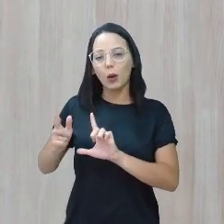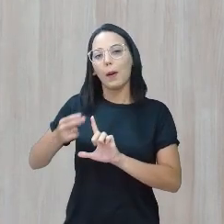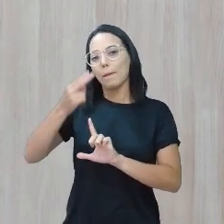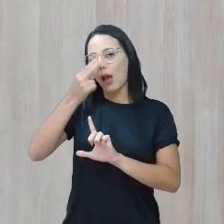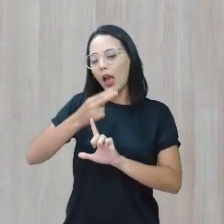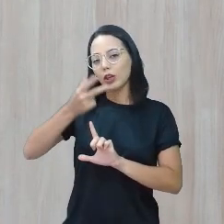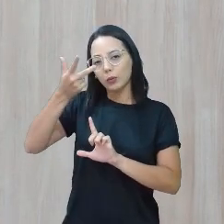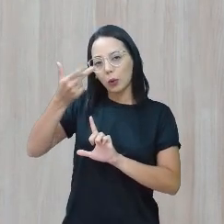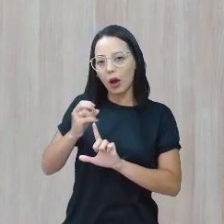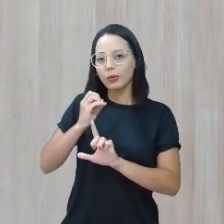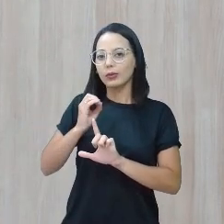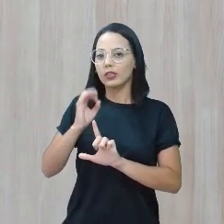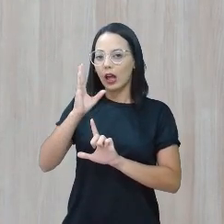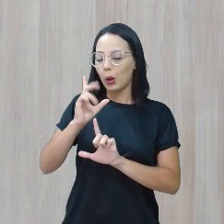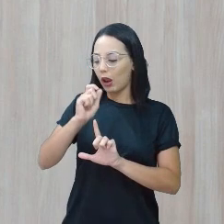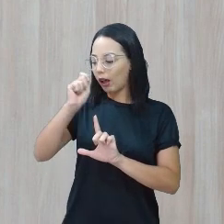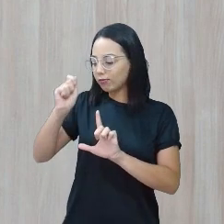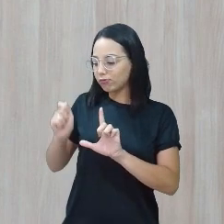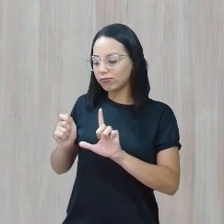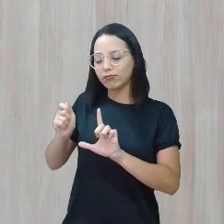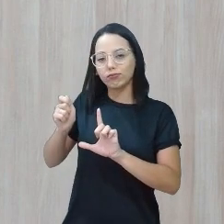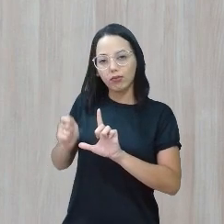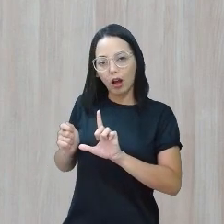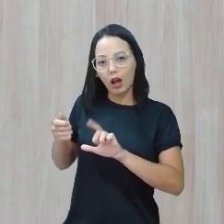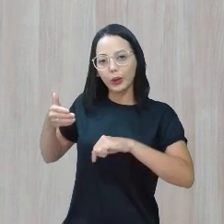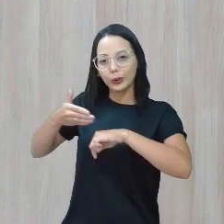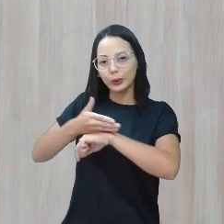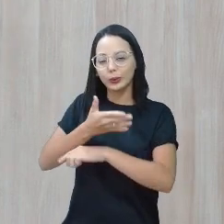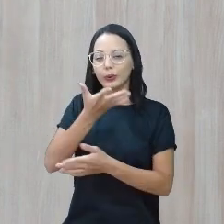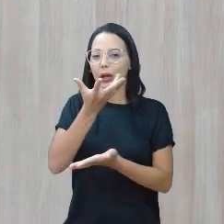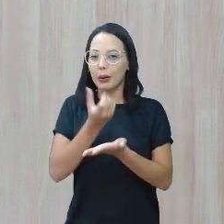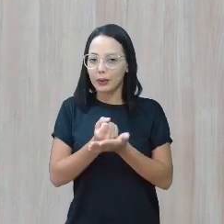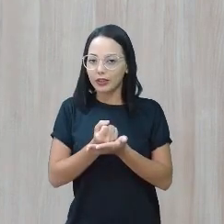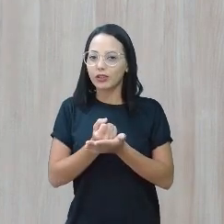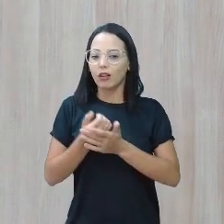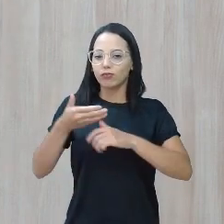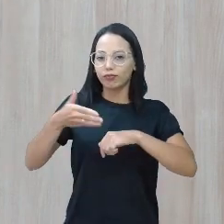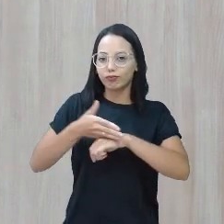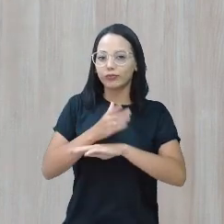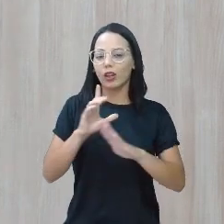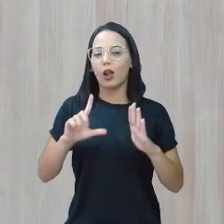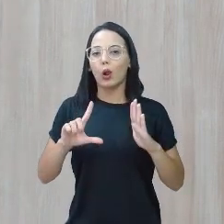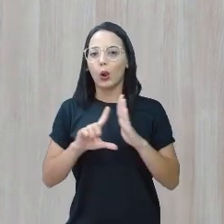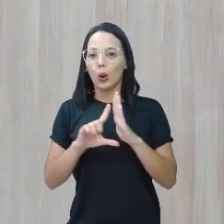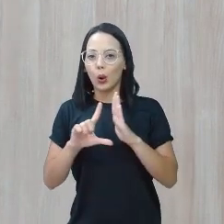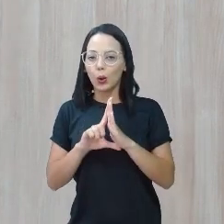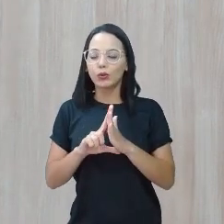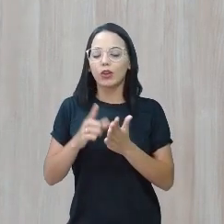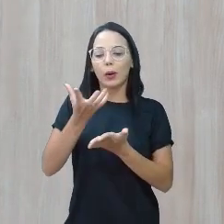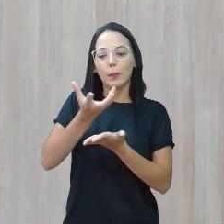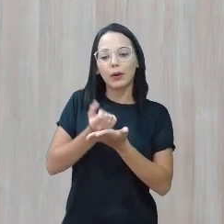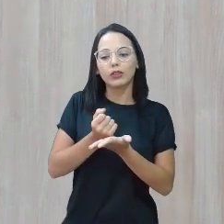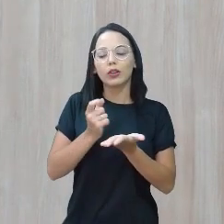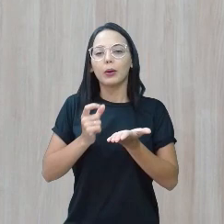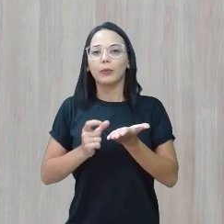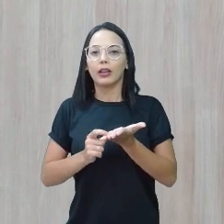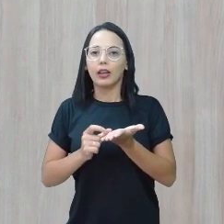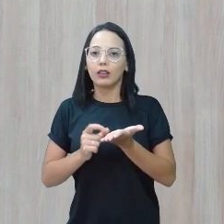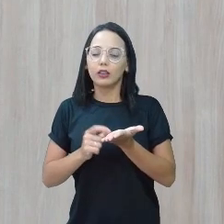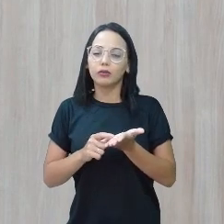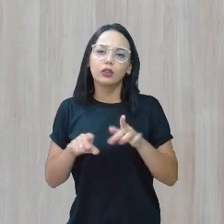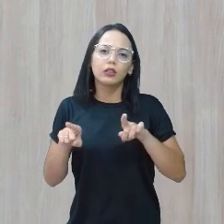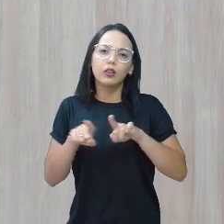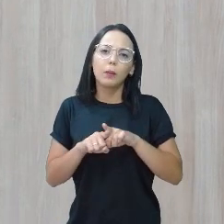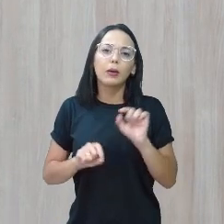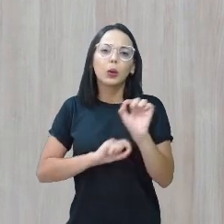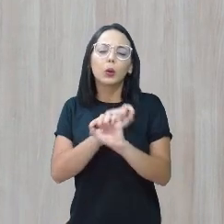mesma ideia, né? Aponta a câmera do teu telefone para o QR Code, vai ser direcionado para a lojinha, fazer o download do aplicativo e, se possível,